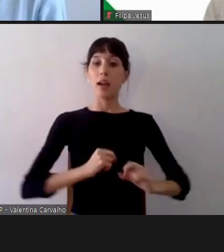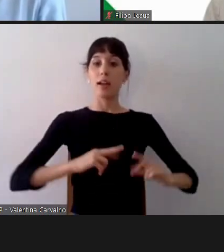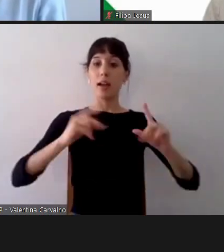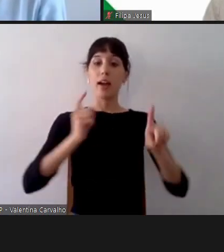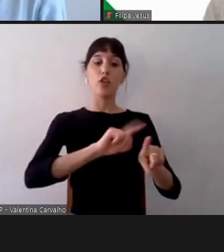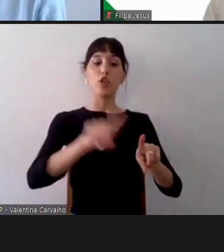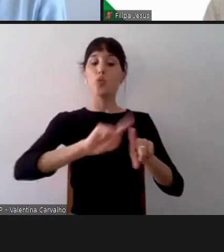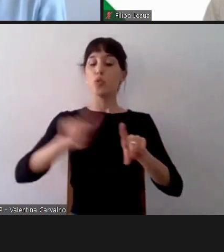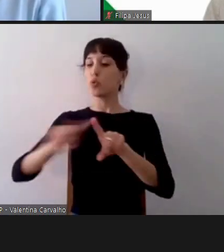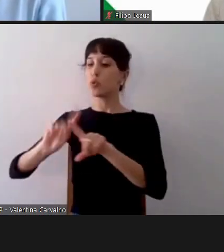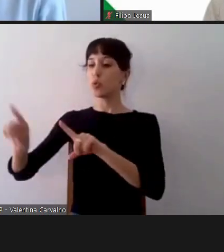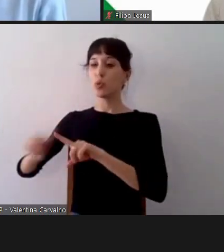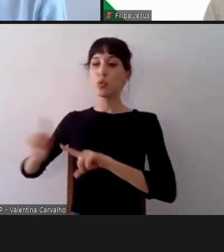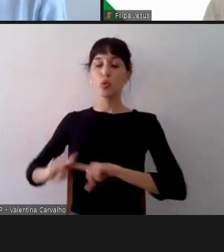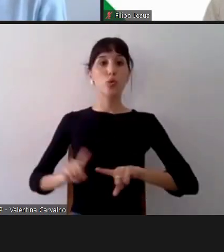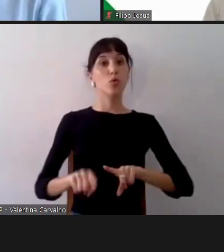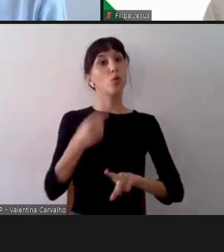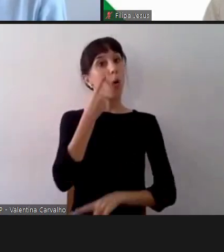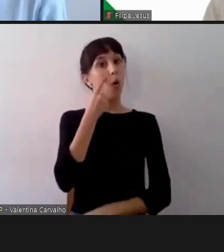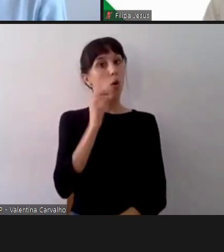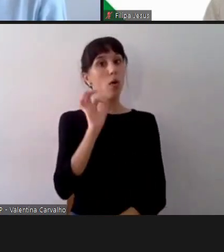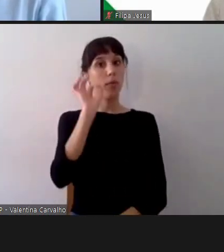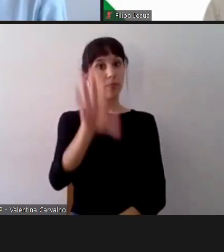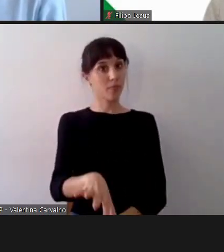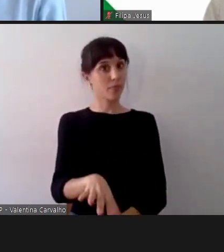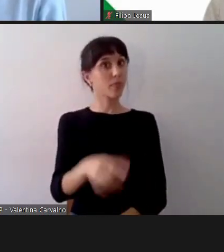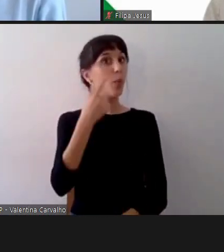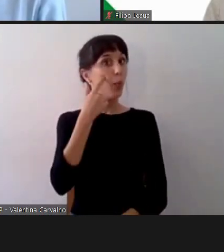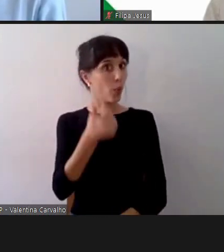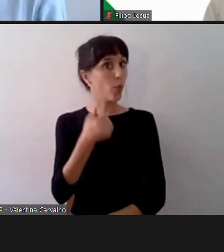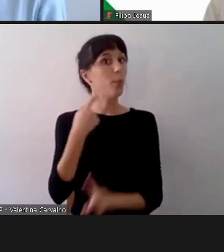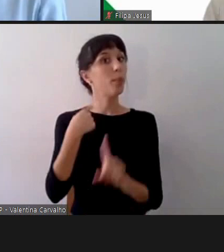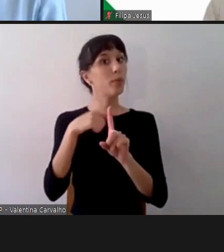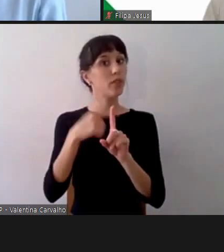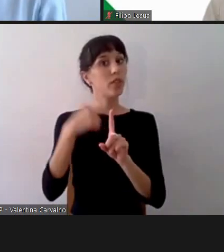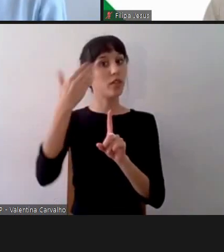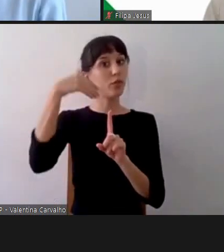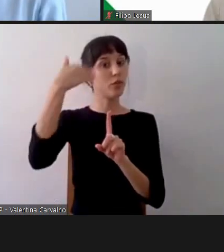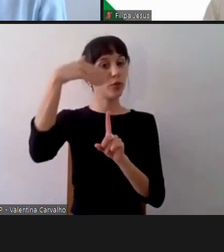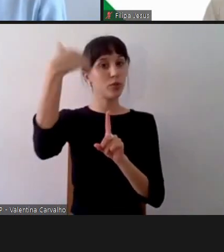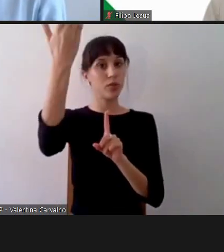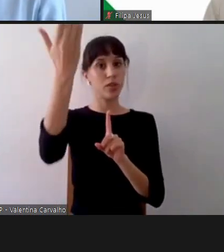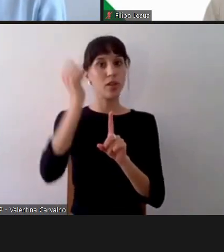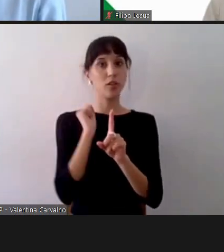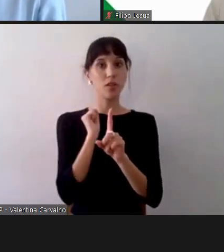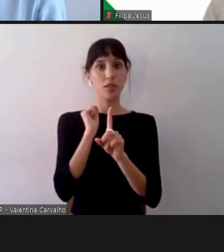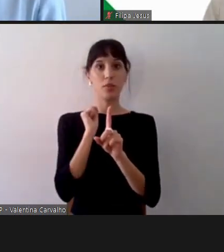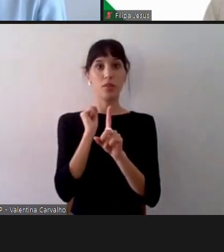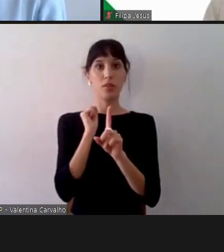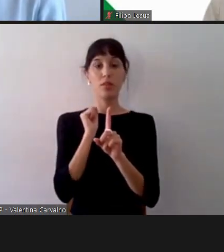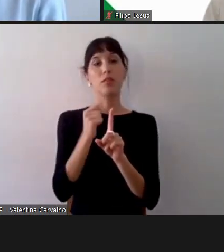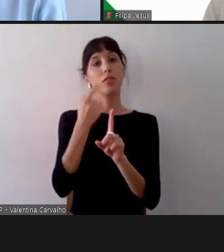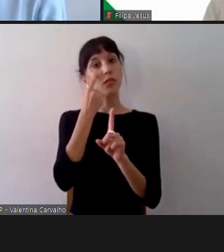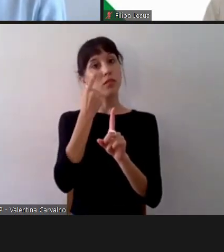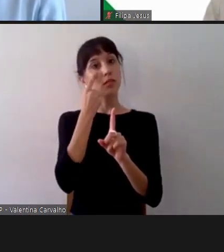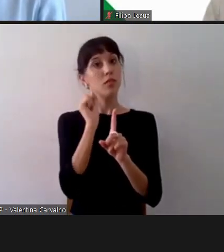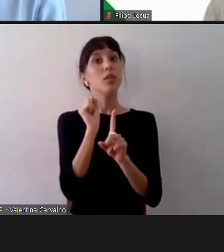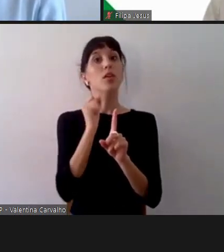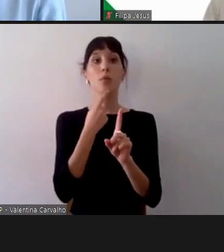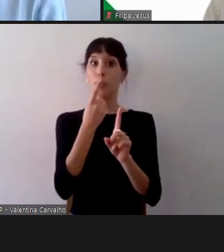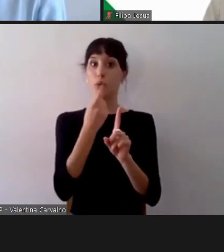aqui também um ótimo cenário de futuro, que é uma das coisas que também temos que vir daqui, foi uma das questões que eu